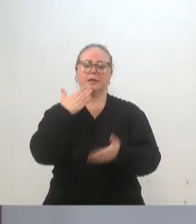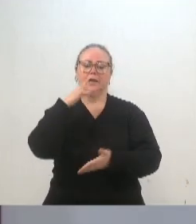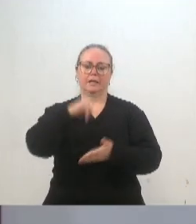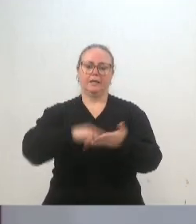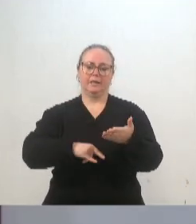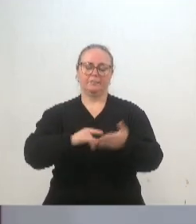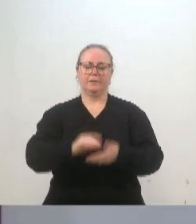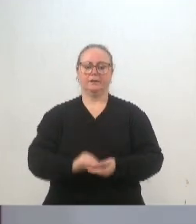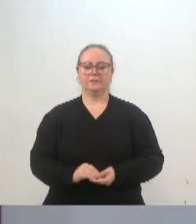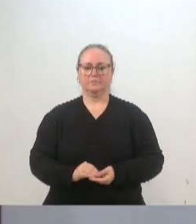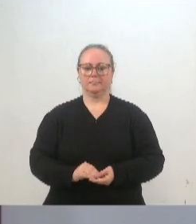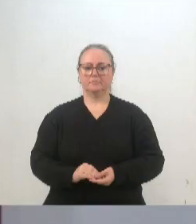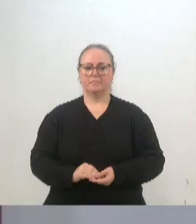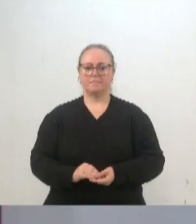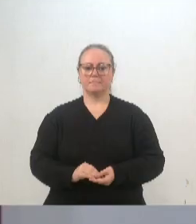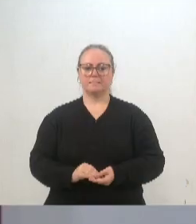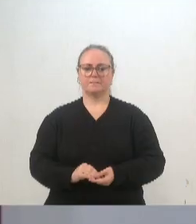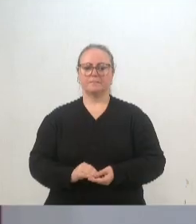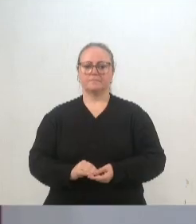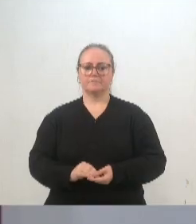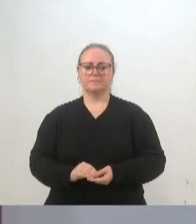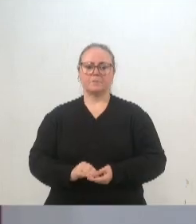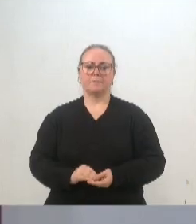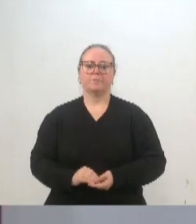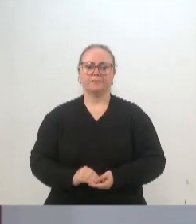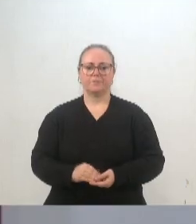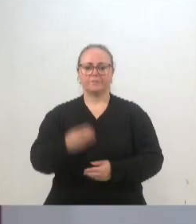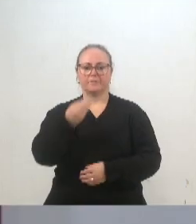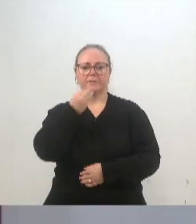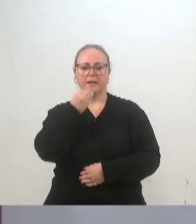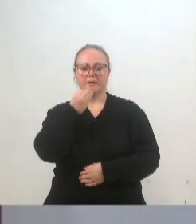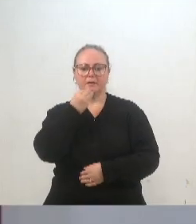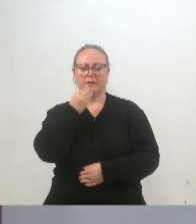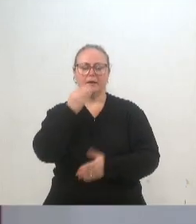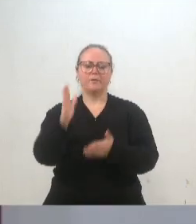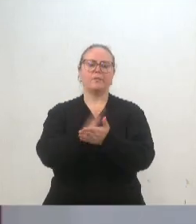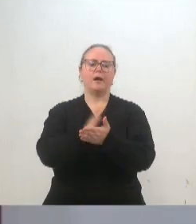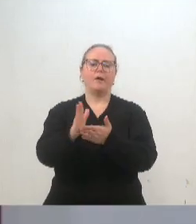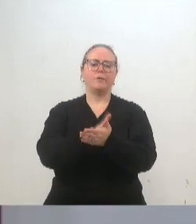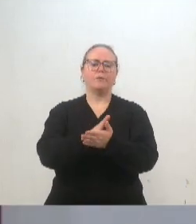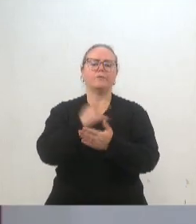É claro, vai ter gente desonesta falando que eu quero o fim da CPI,